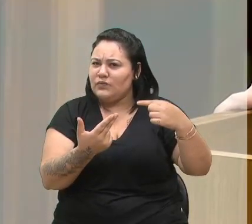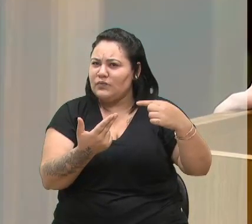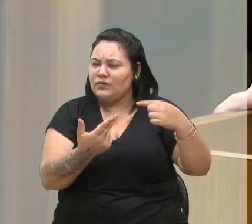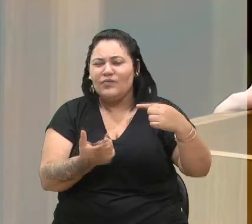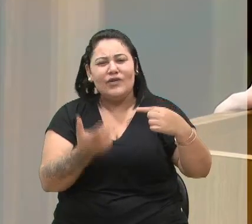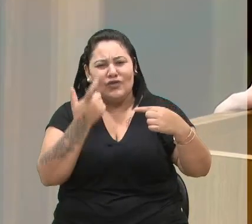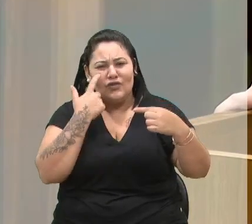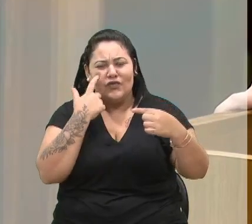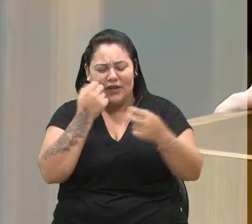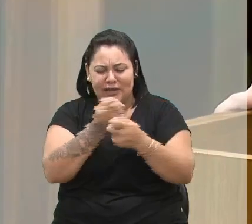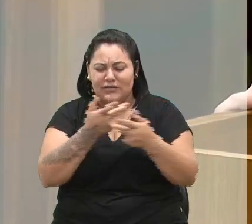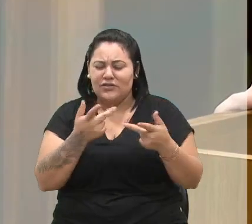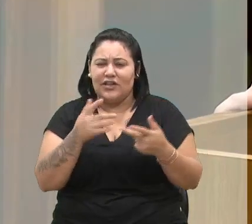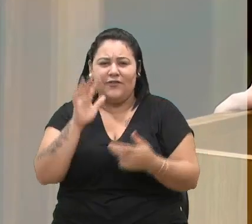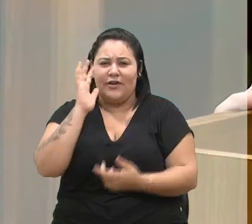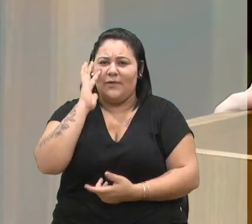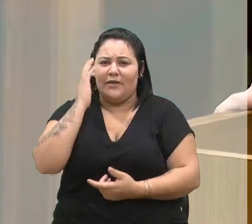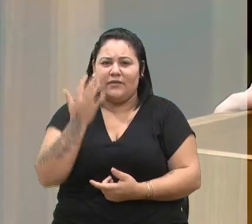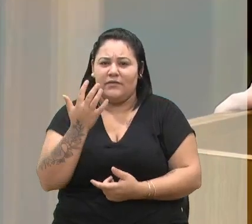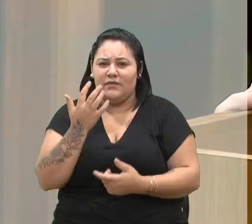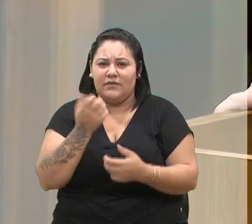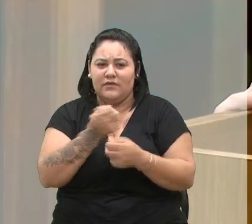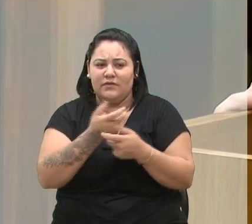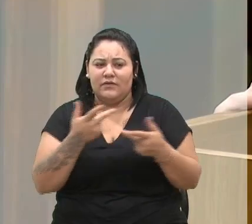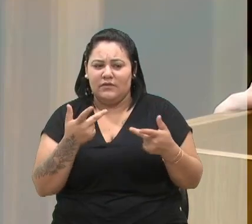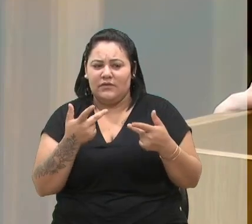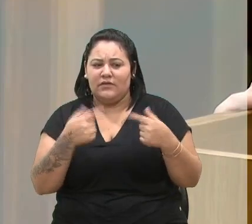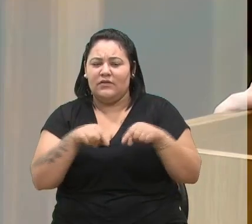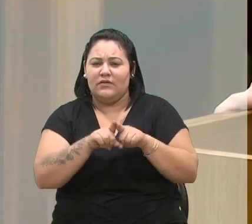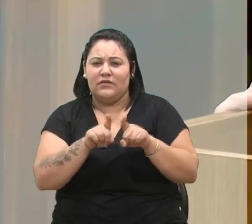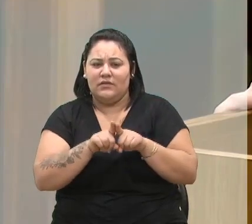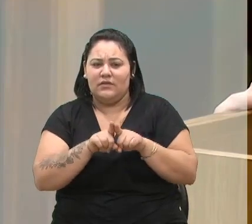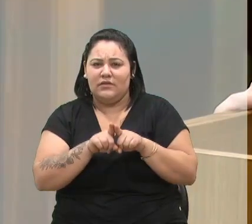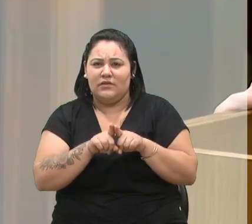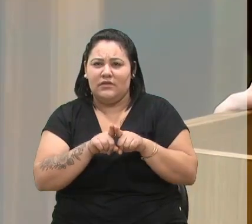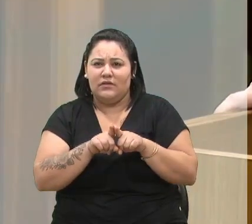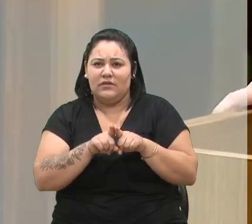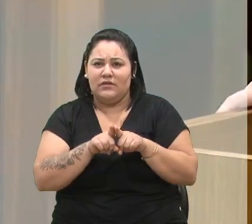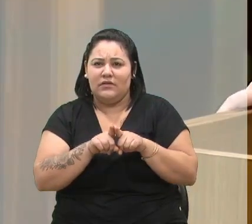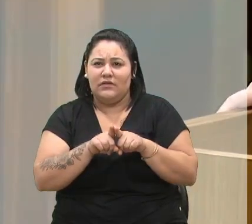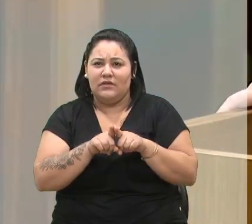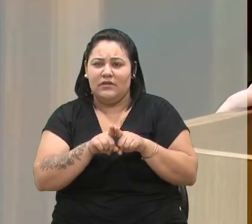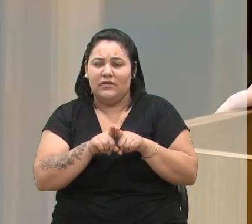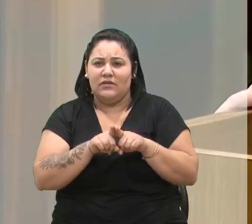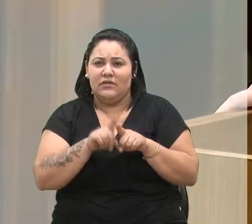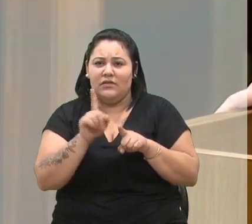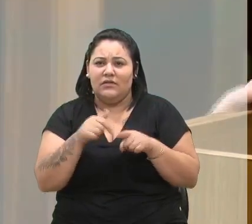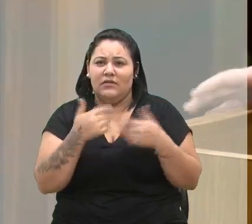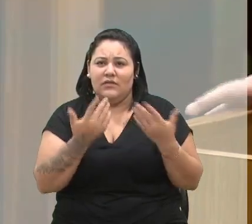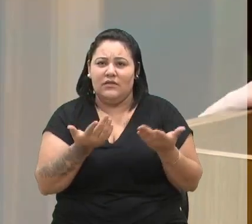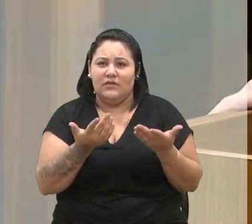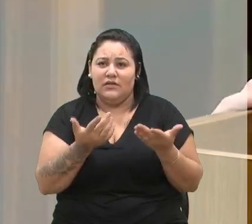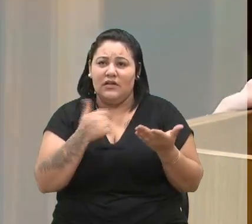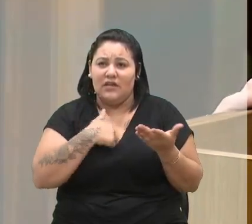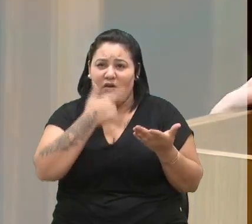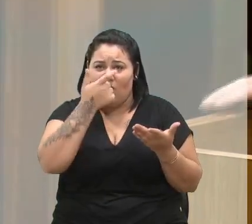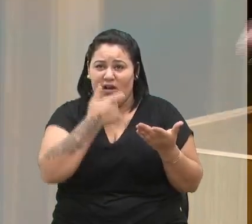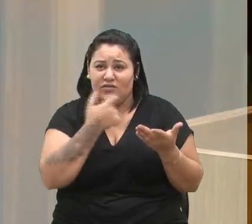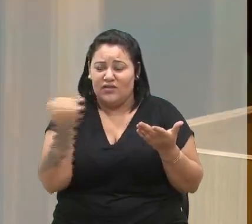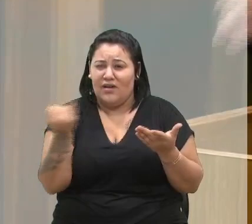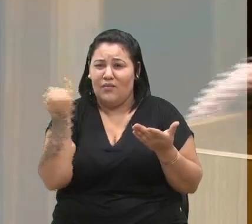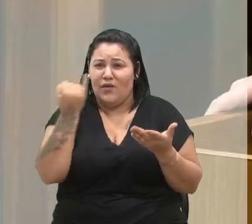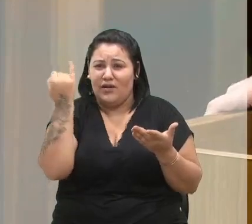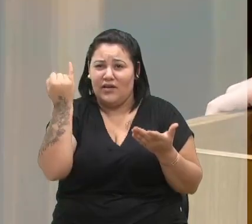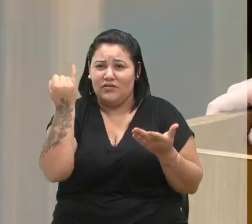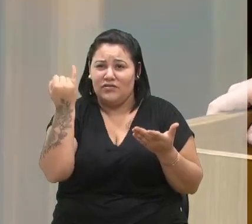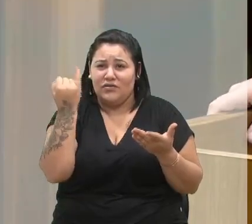infelizmente. Então fica aqui uma fala, né, que acho que seria importante que, nesse momento,